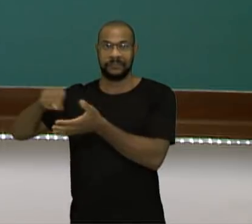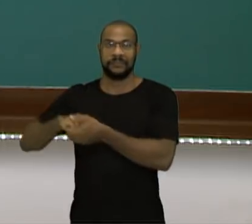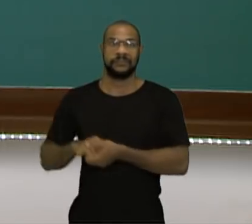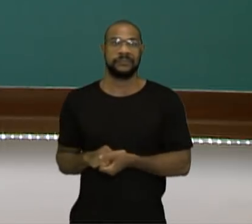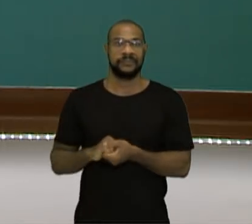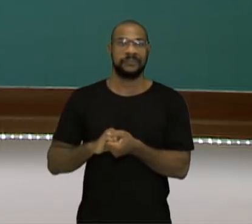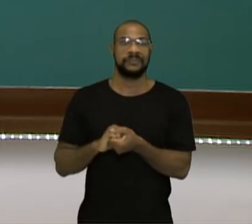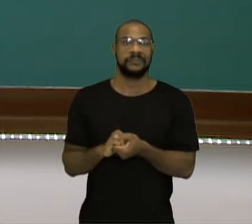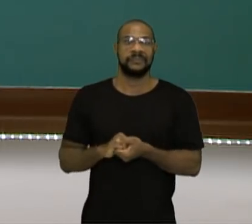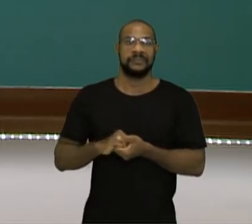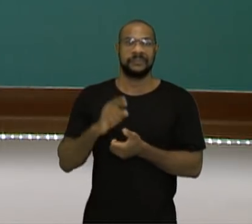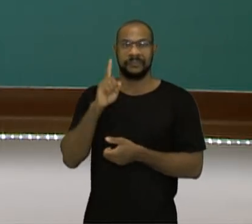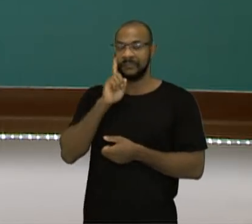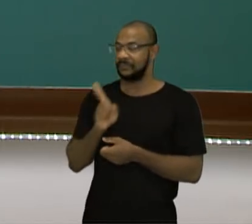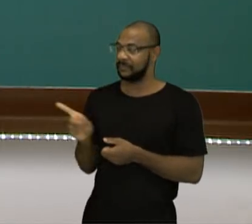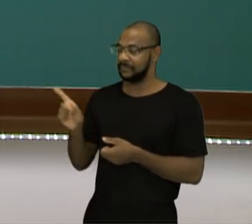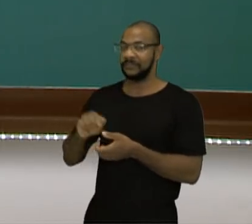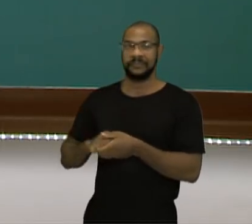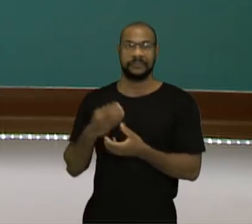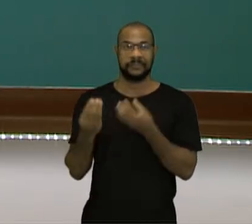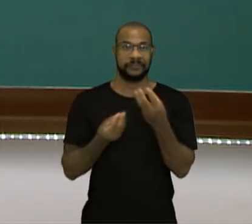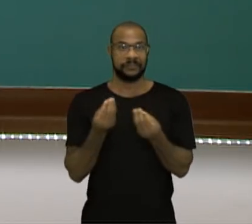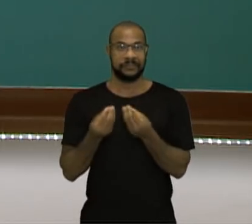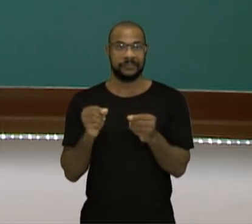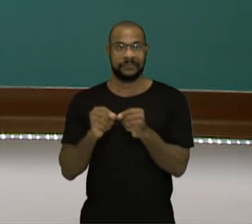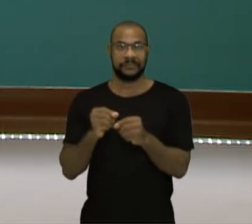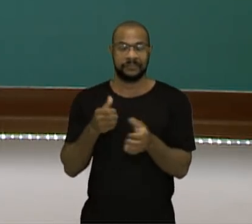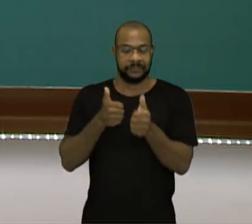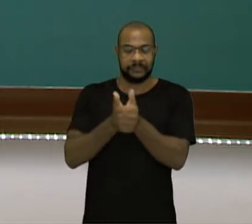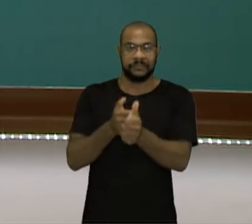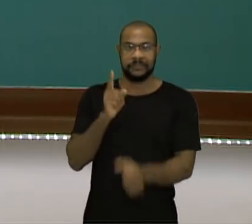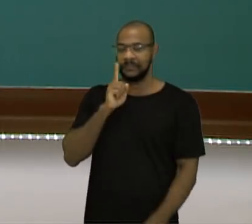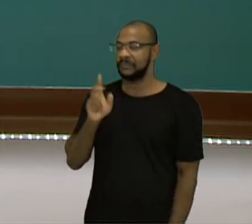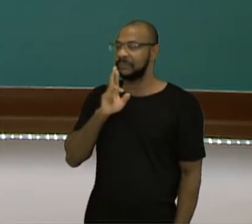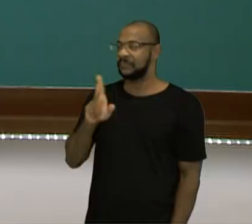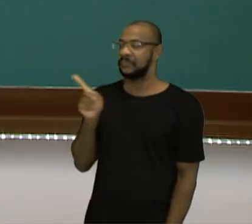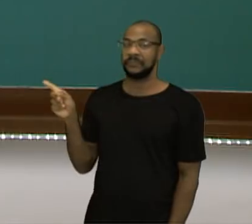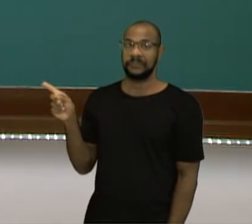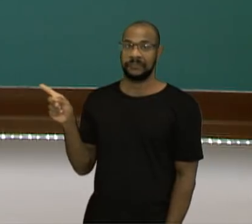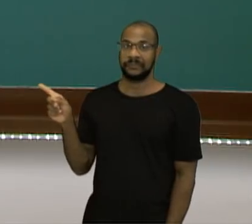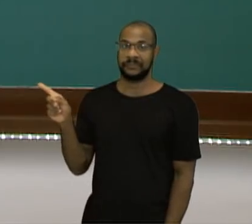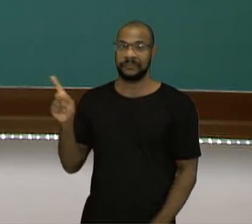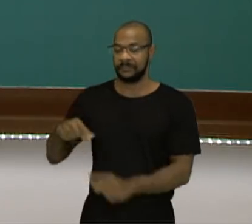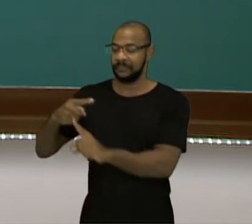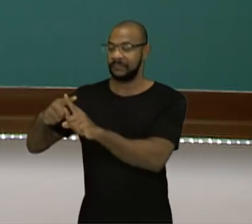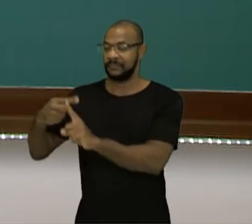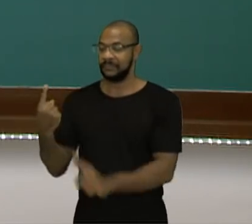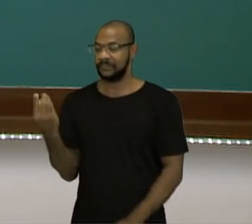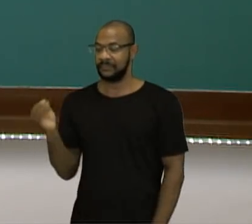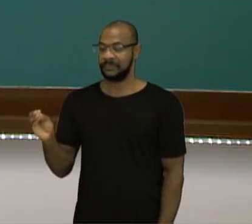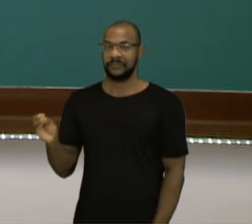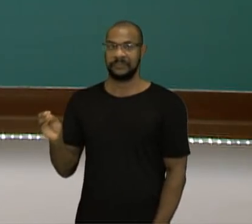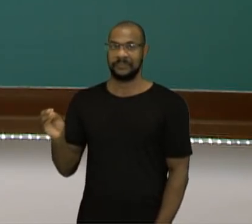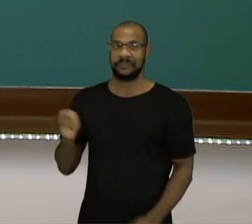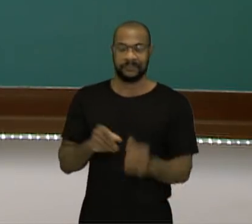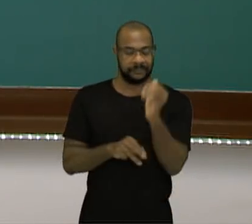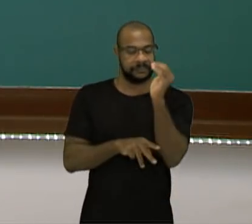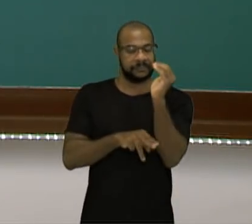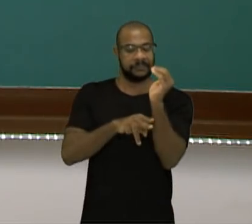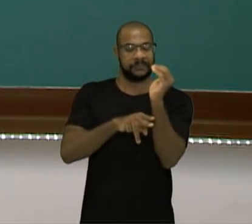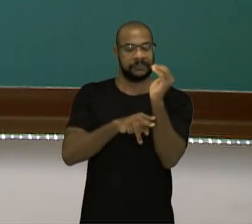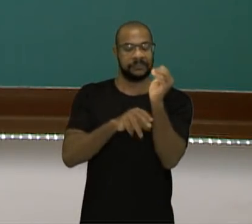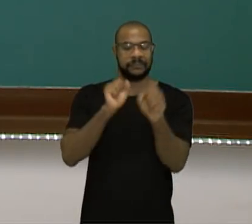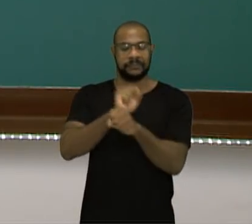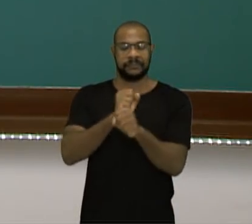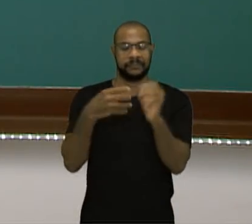sinais diferentes, desculpa, a gente vai diminuir e o sinal da resposta é o sinal do maior. Mais 1. Então o elevador parou no primeiro andar, acima